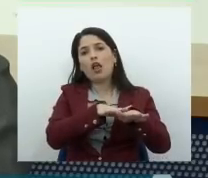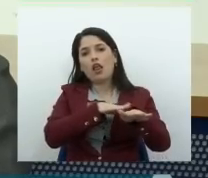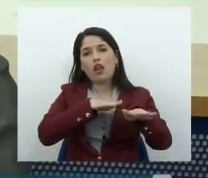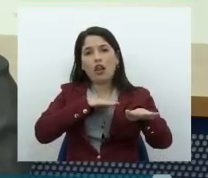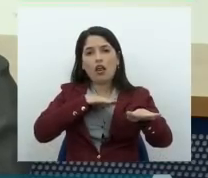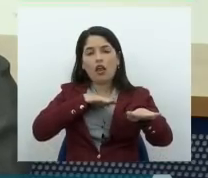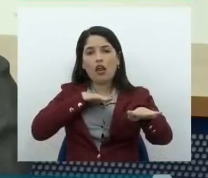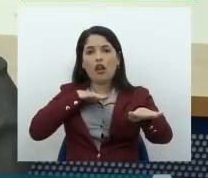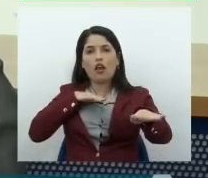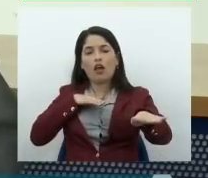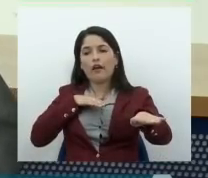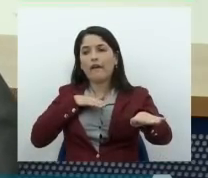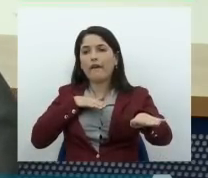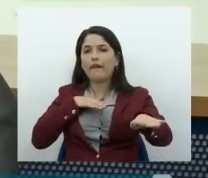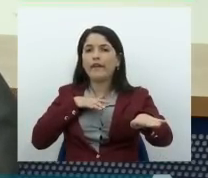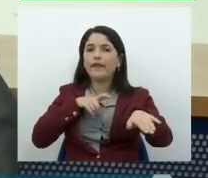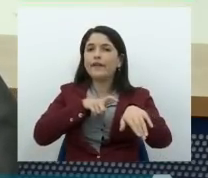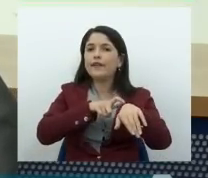no período